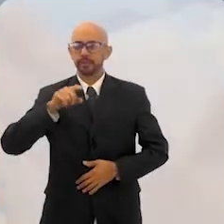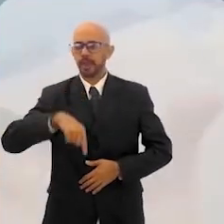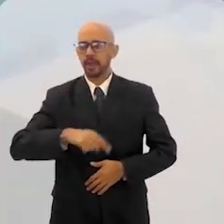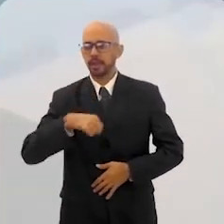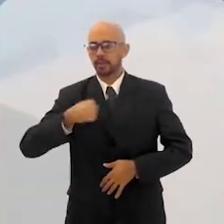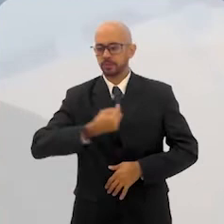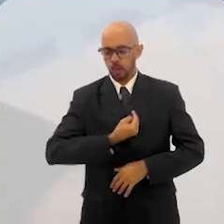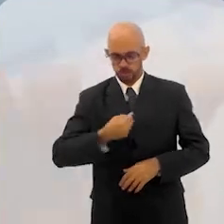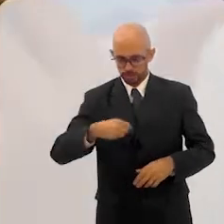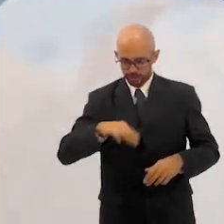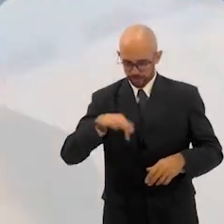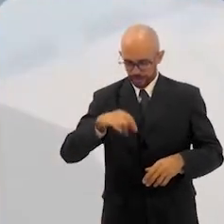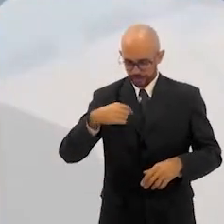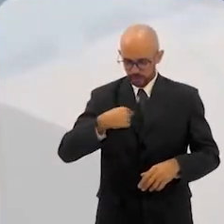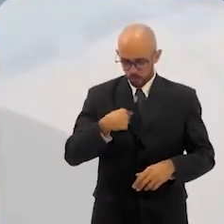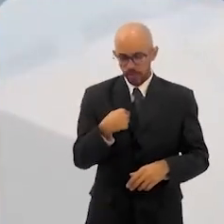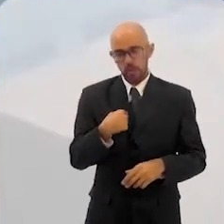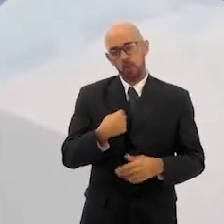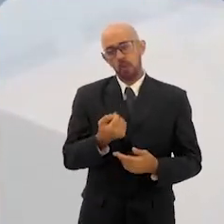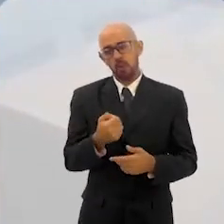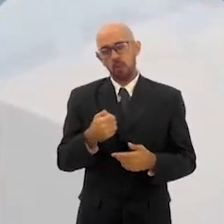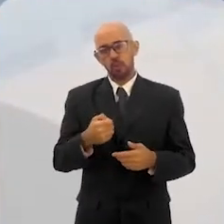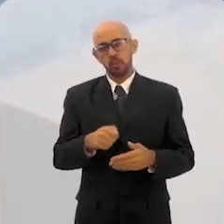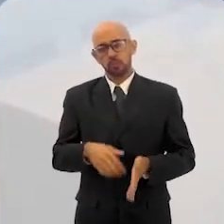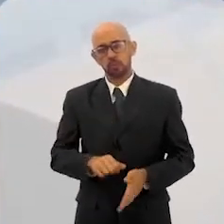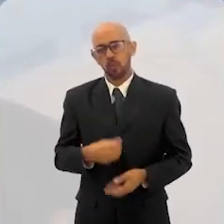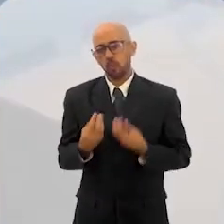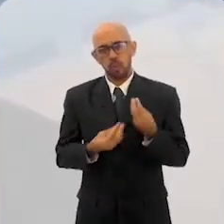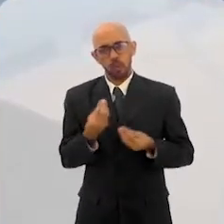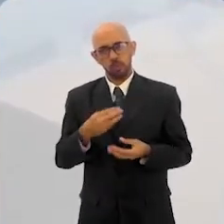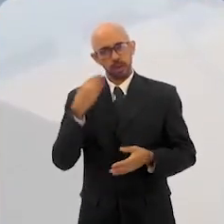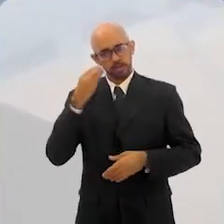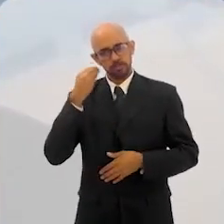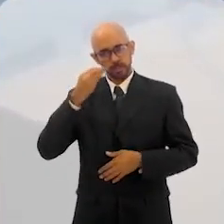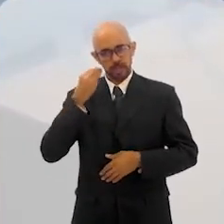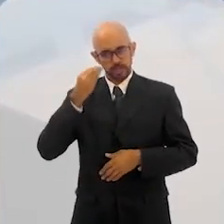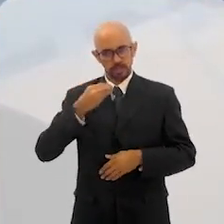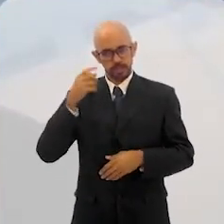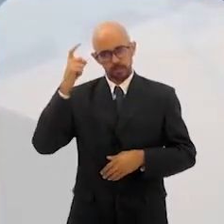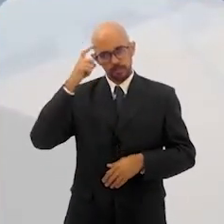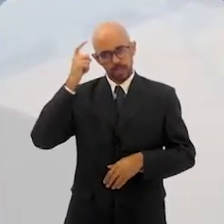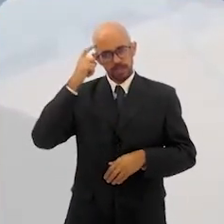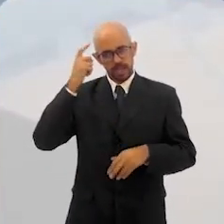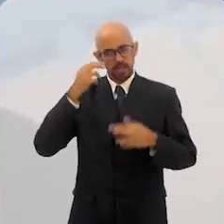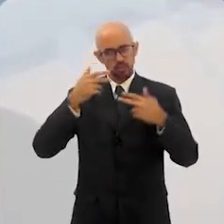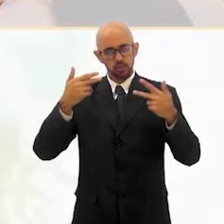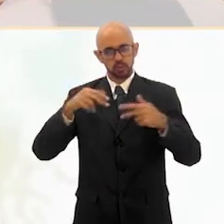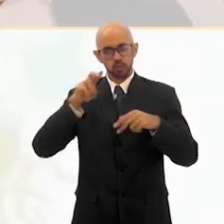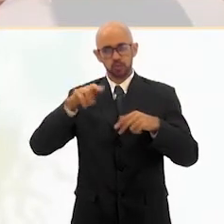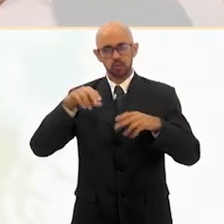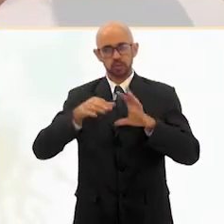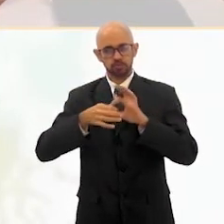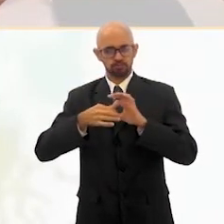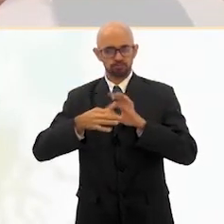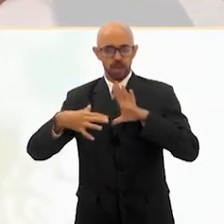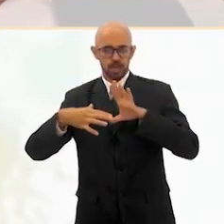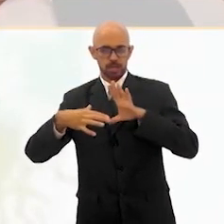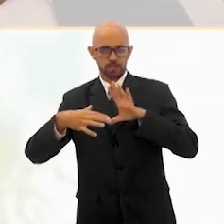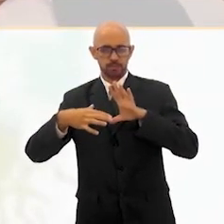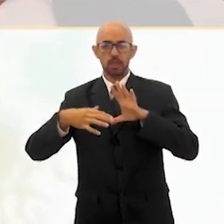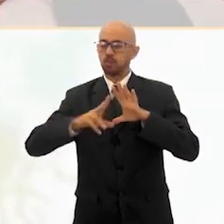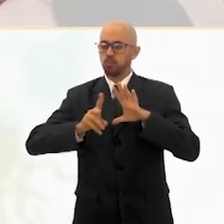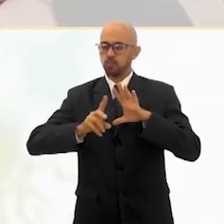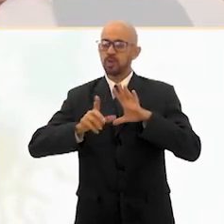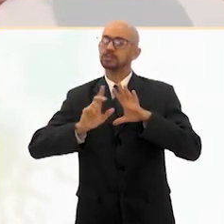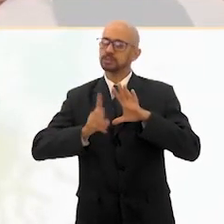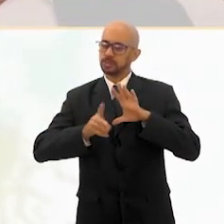gente, né? Quem eu sou, da onde eu vim, e poder pensar coisas que possam não perder esse vínculo nunca, né? Eu sempre digo